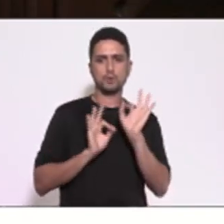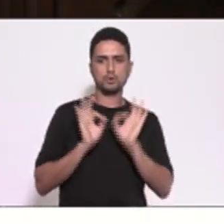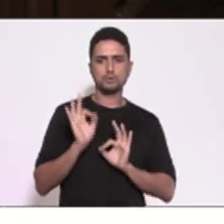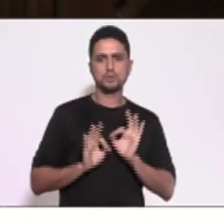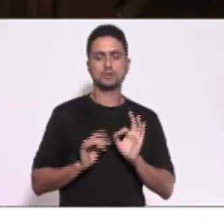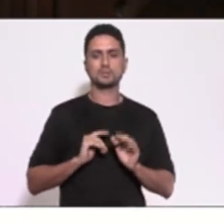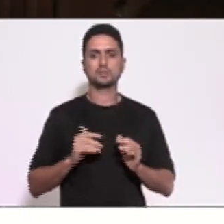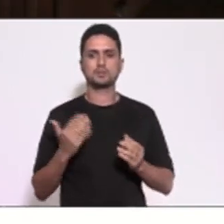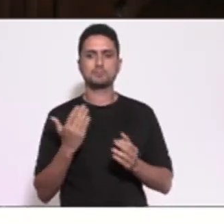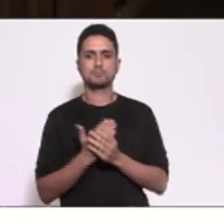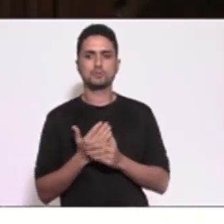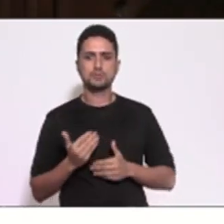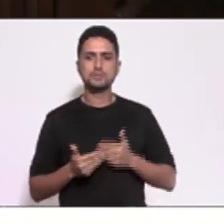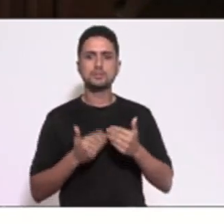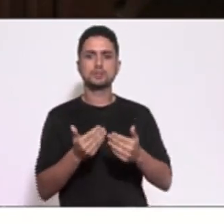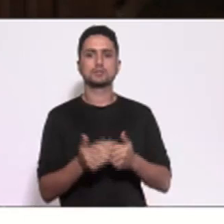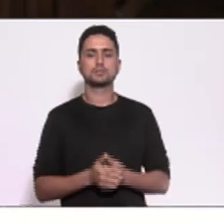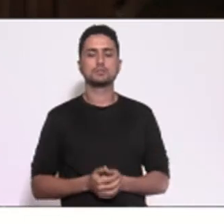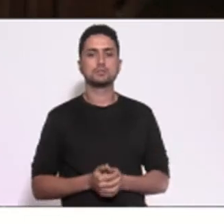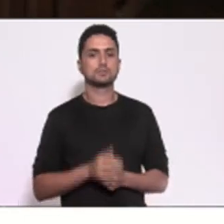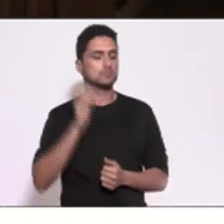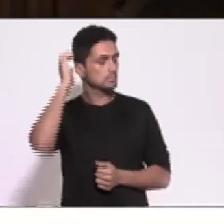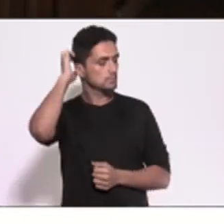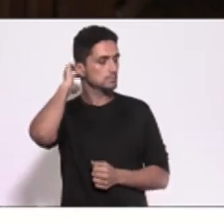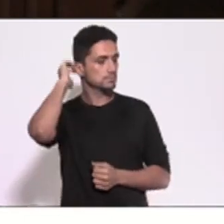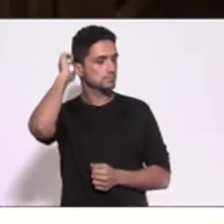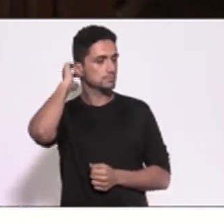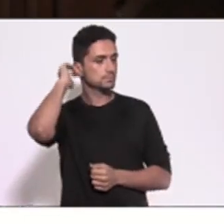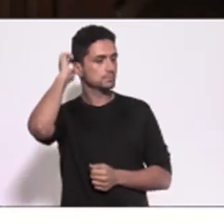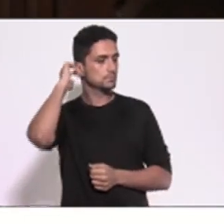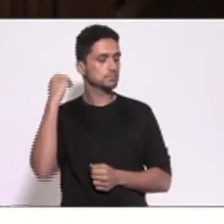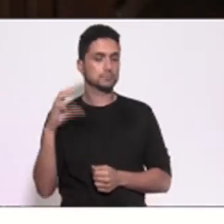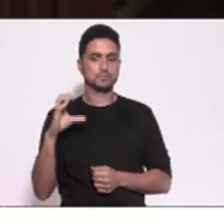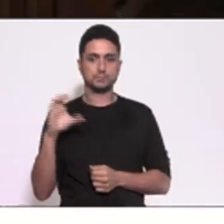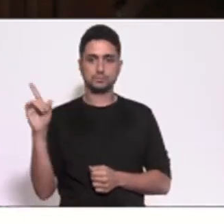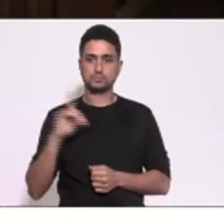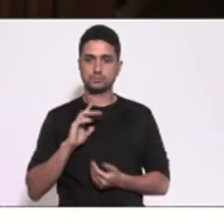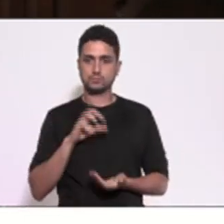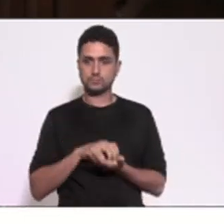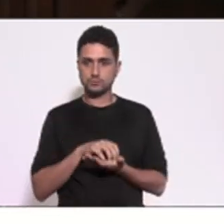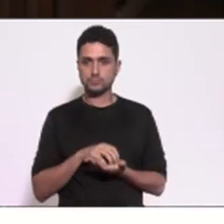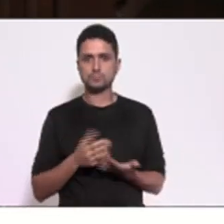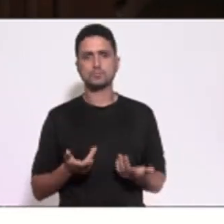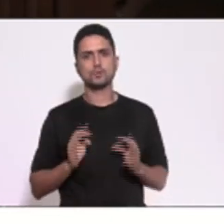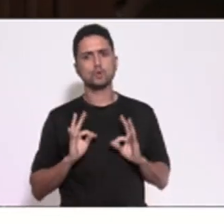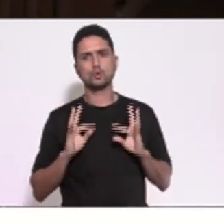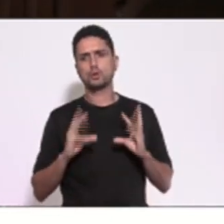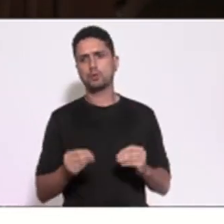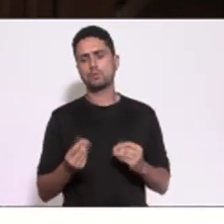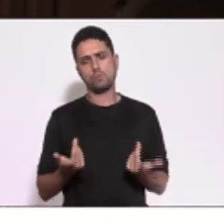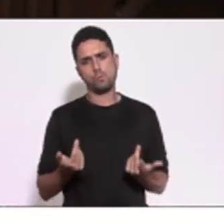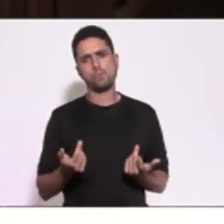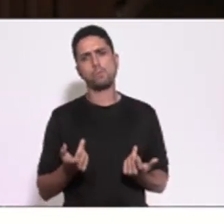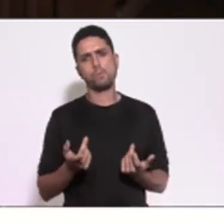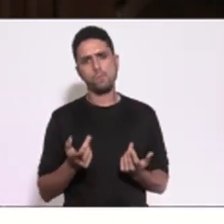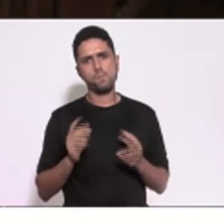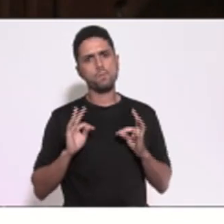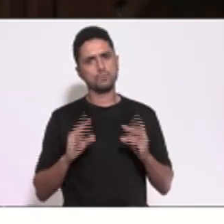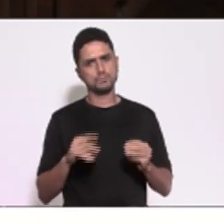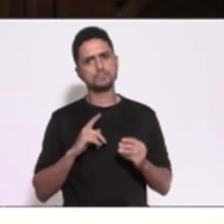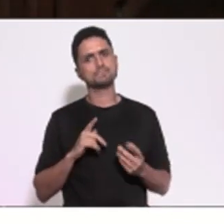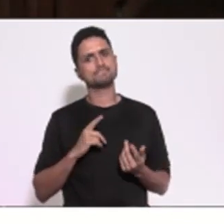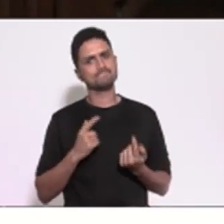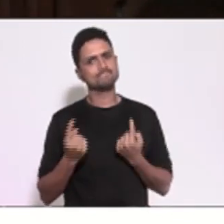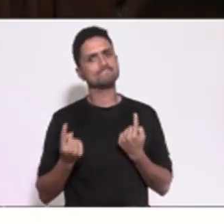instituintes que consagraram o Centro Educacional de Niterói, estão todos eles praticamente sendo postos em